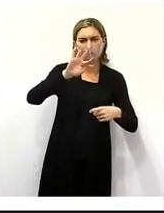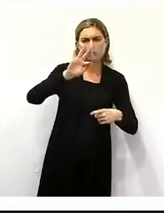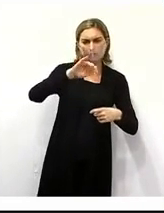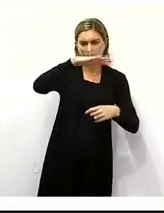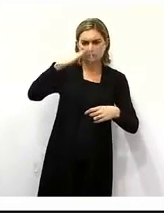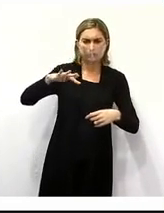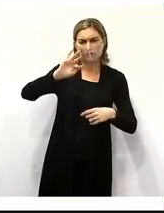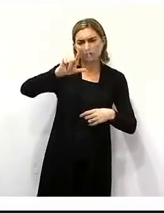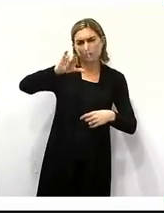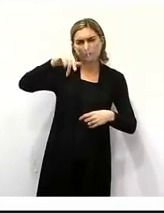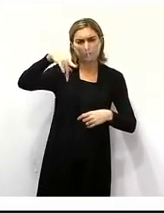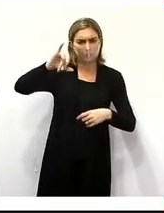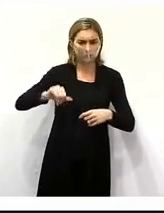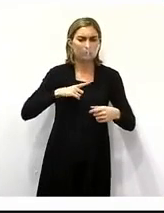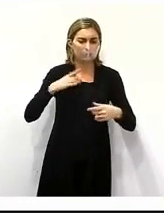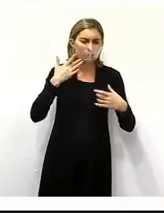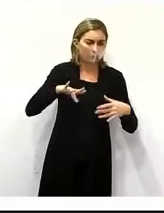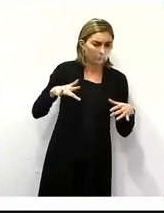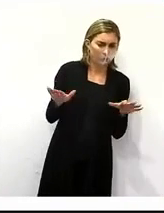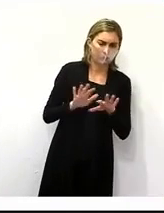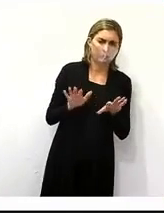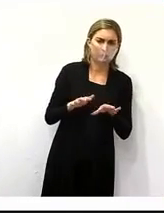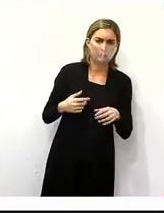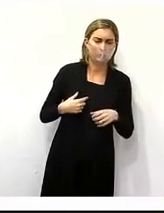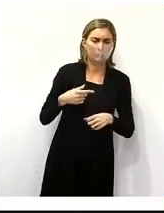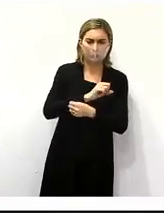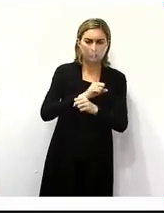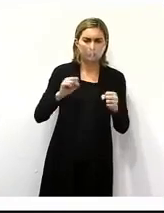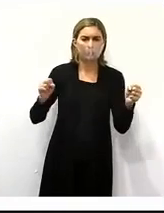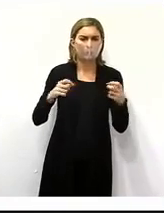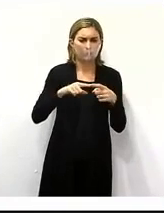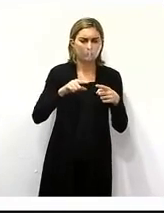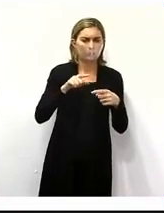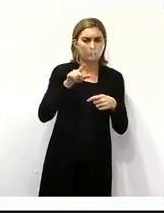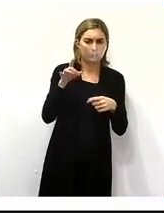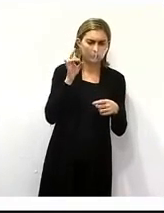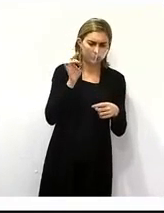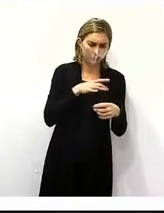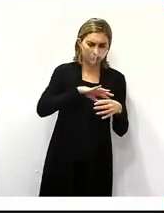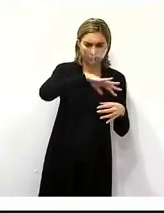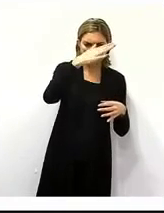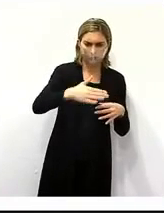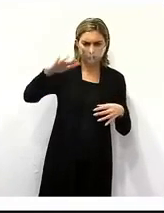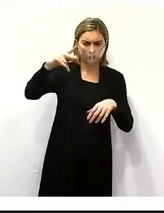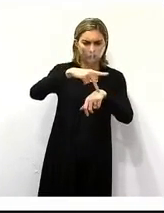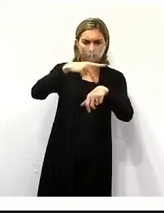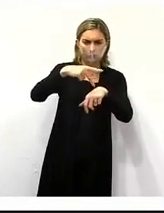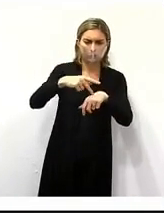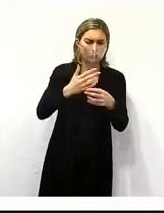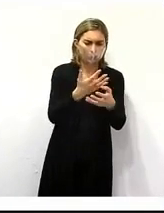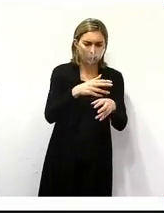Filipinas temem por um atol de rochas desabitado